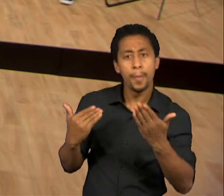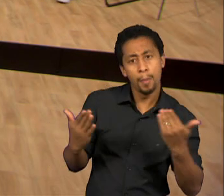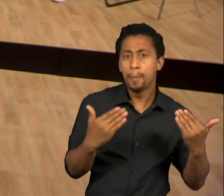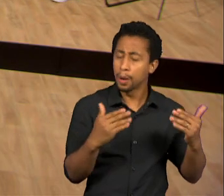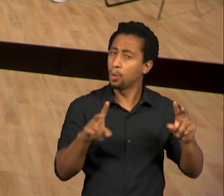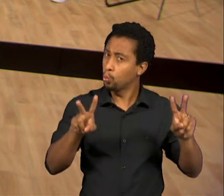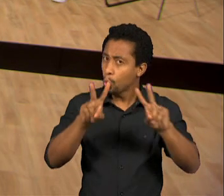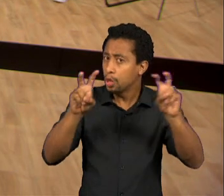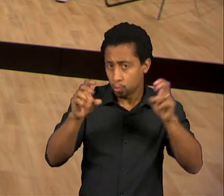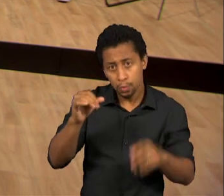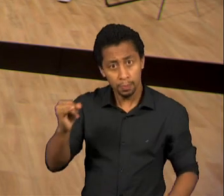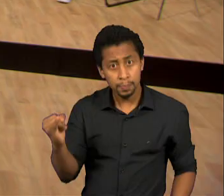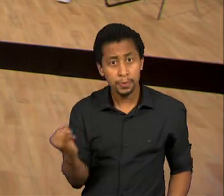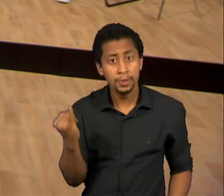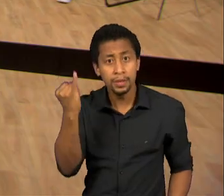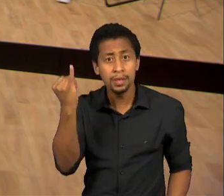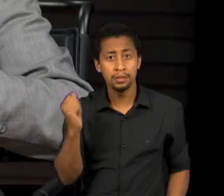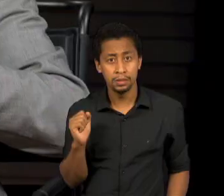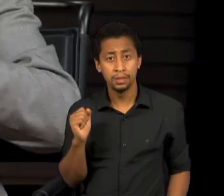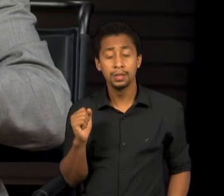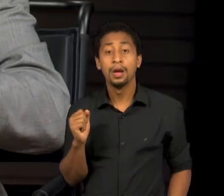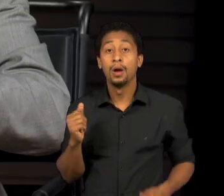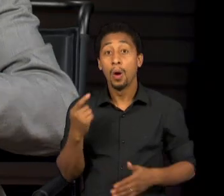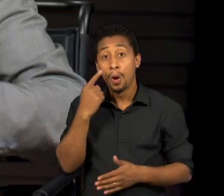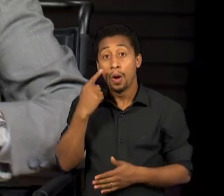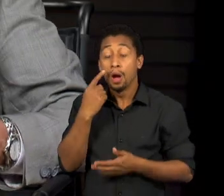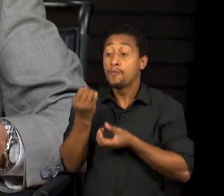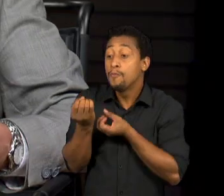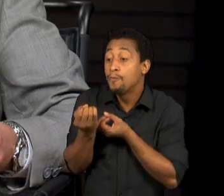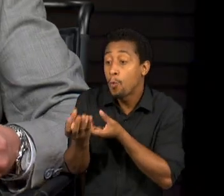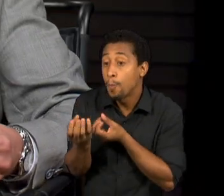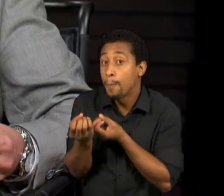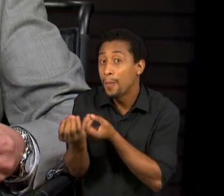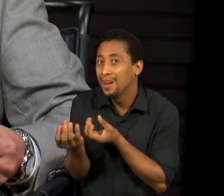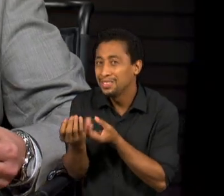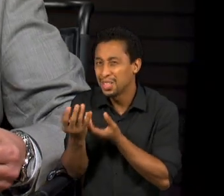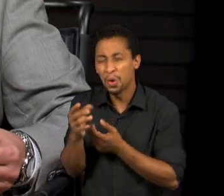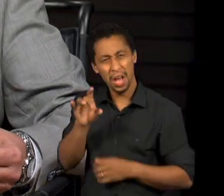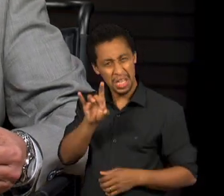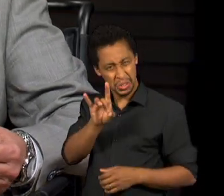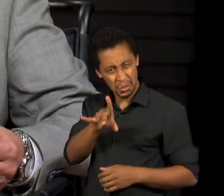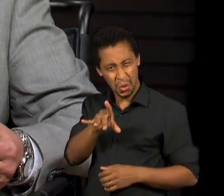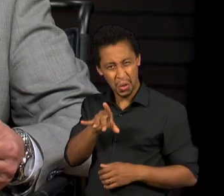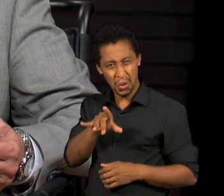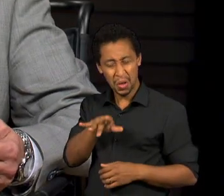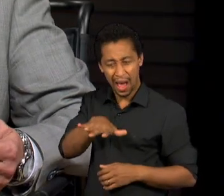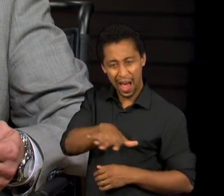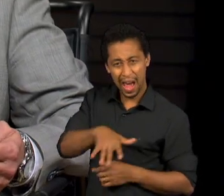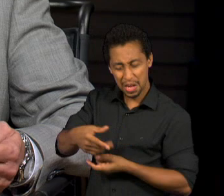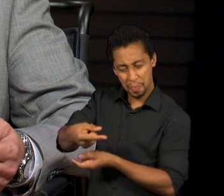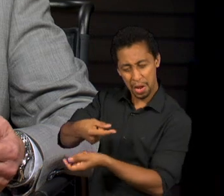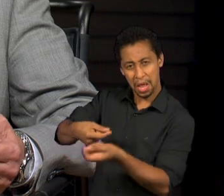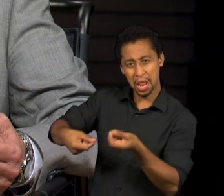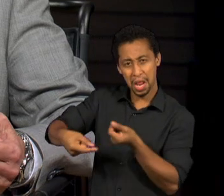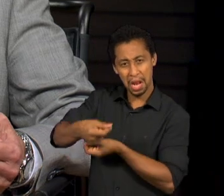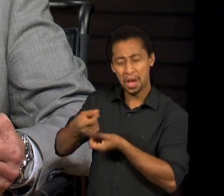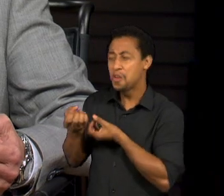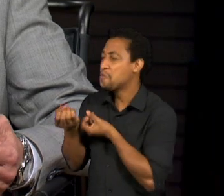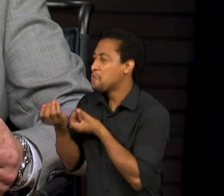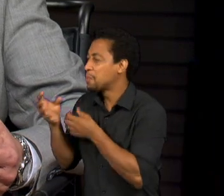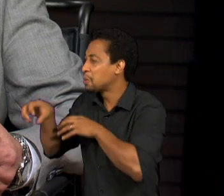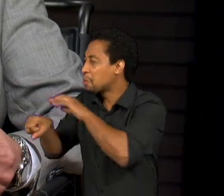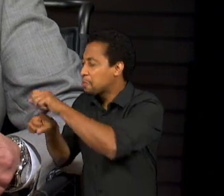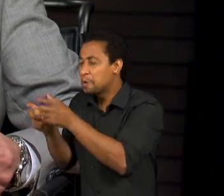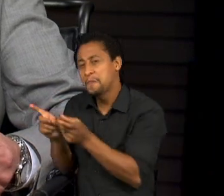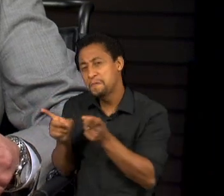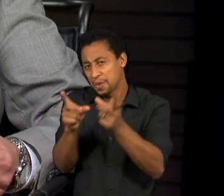ao corresponder a um direito, não é apenas um mercado, ele é uma atividade que se dirige a um direito do cidadão. E aí,